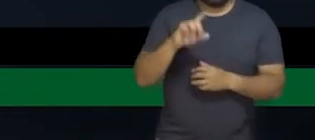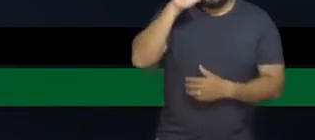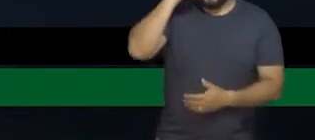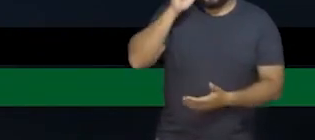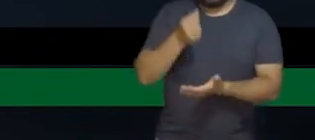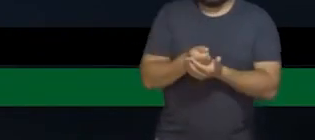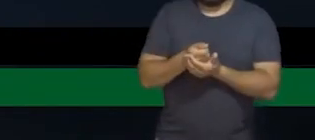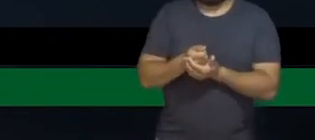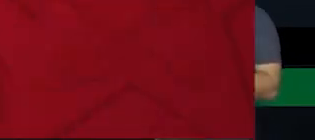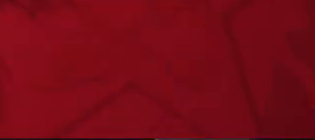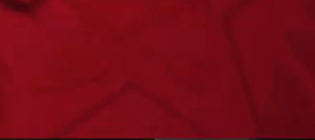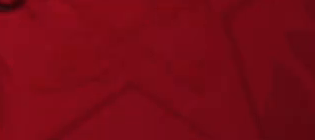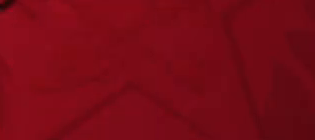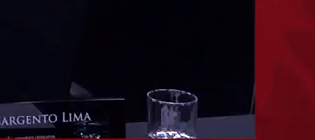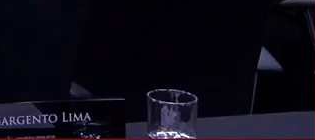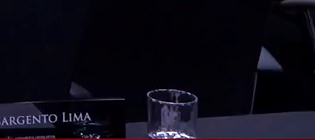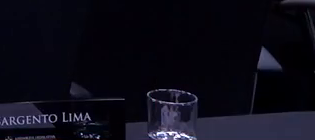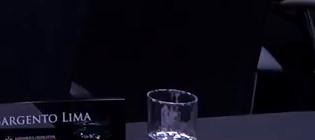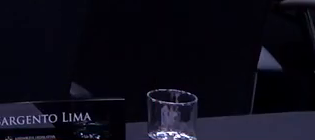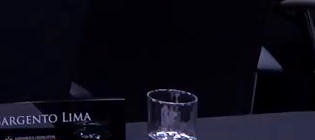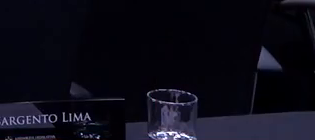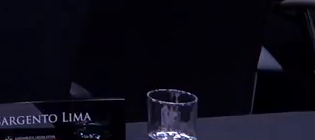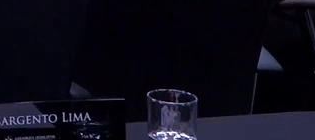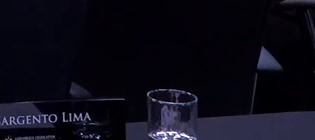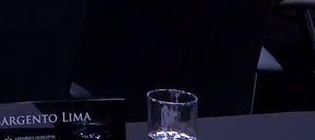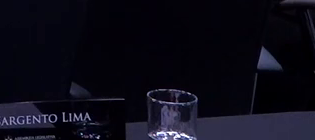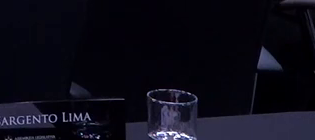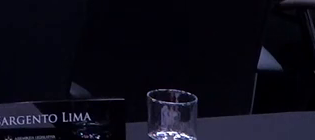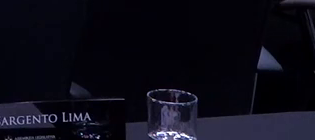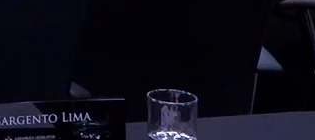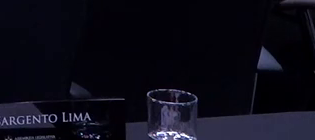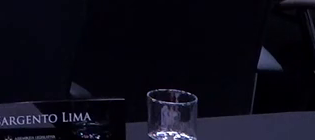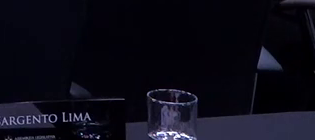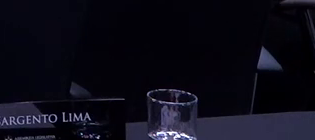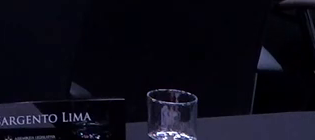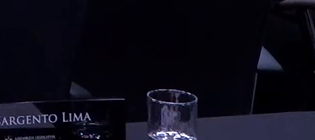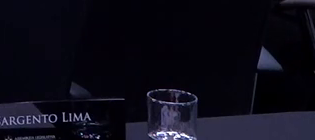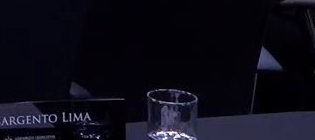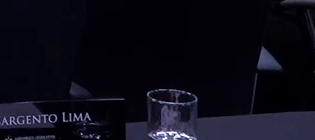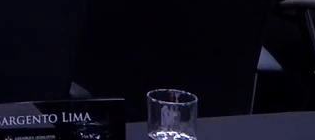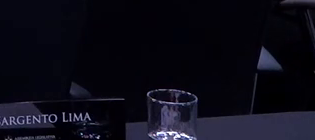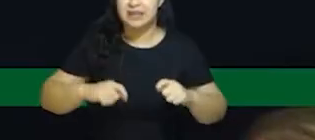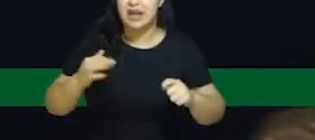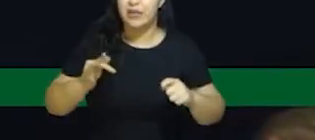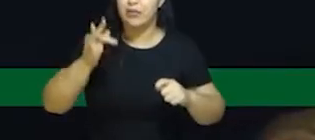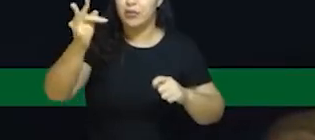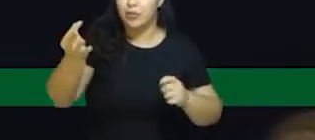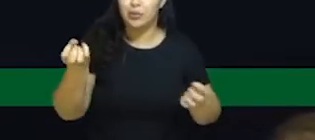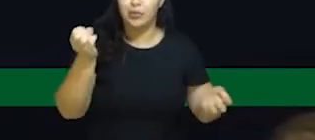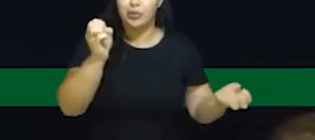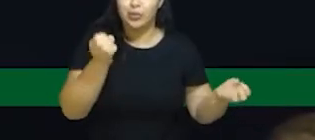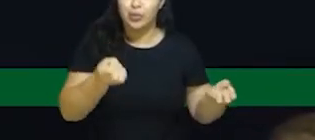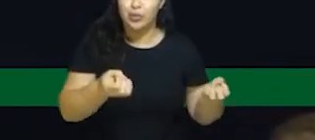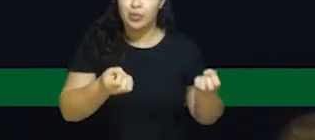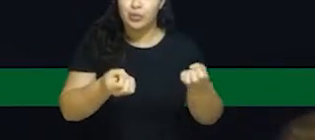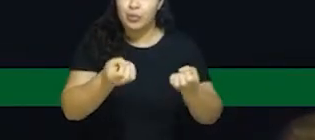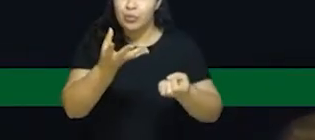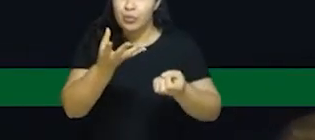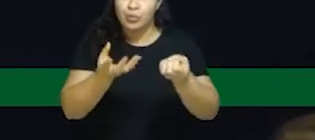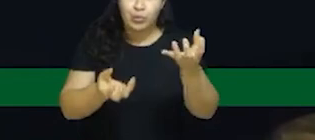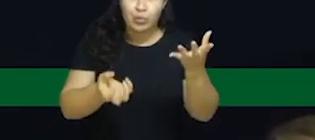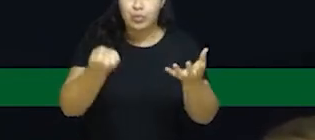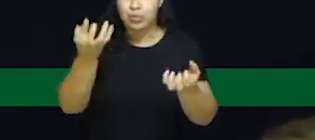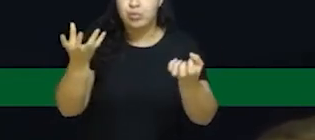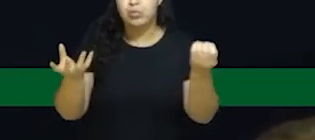a transparência. Já na quarta-feira, alguns parlamentares falaram da importância de levar o programa